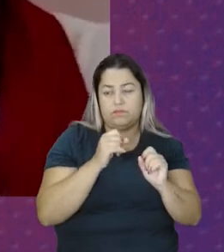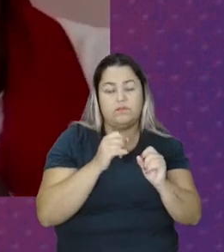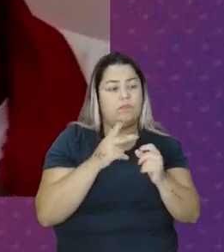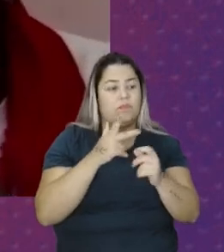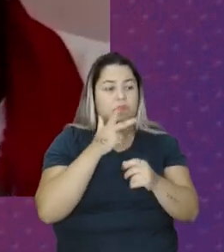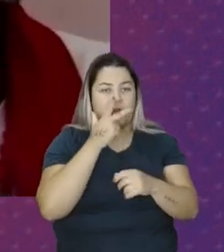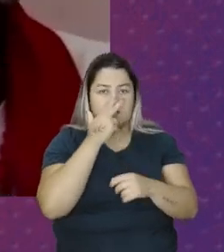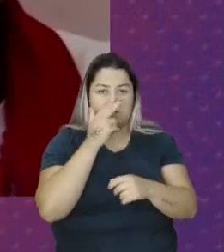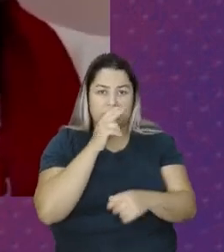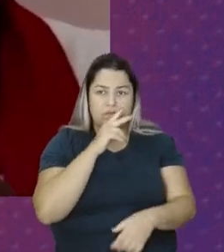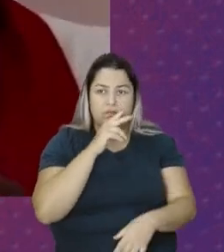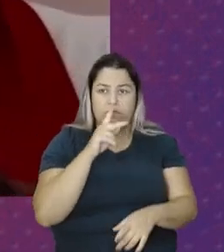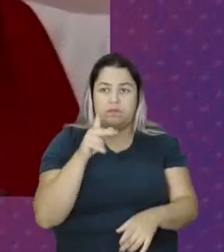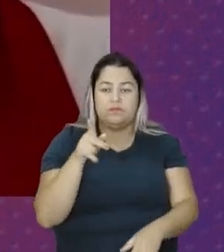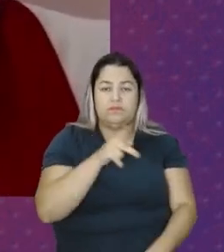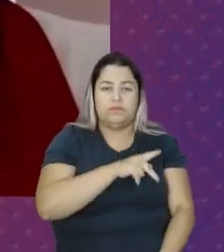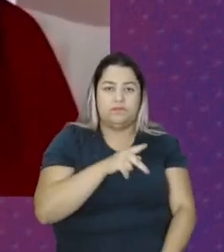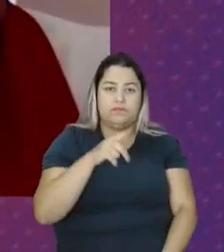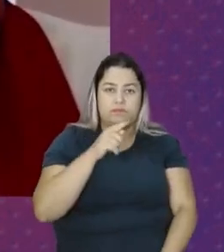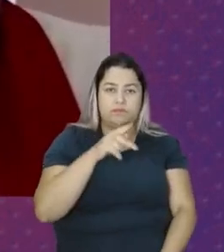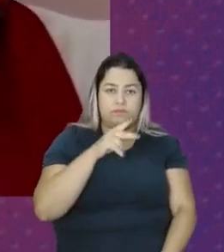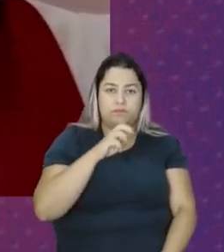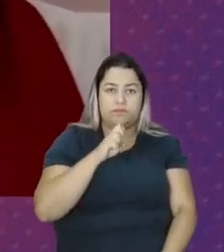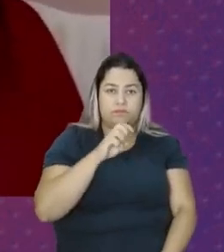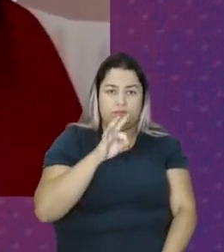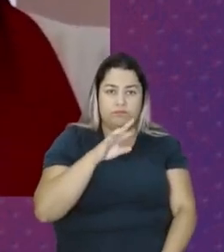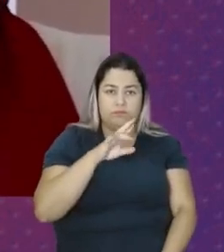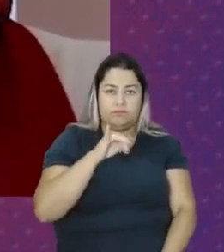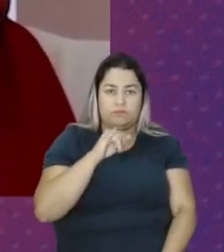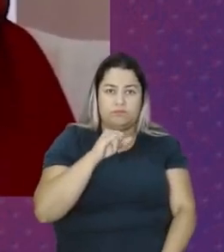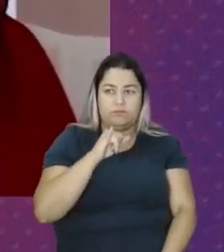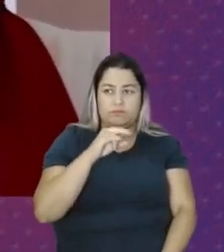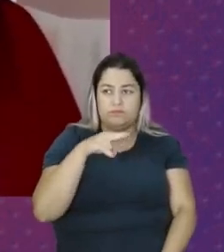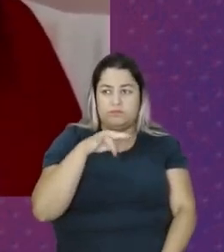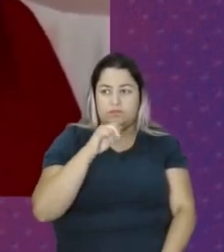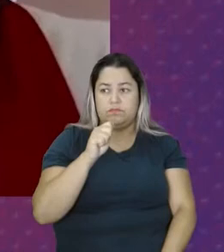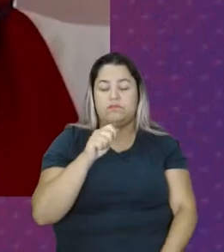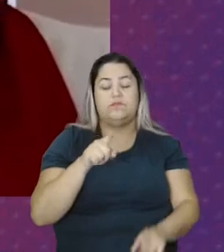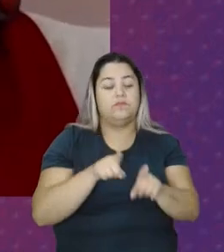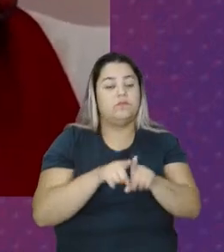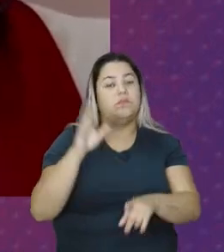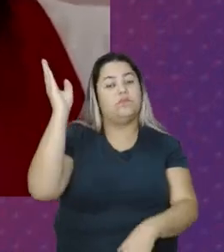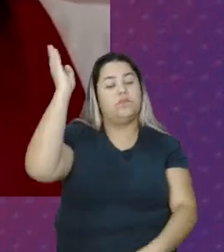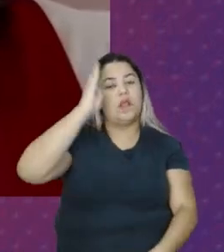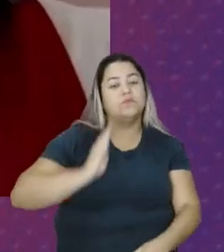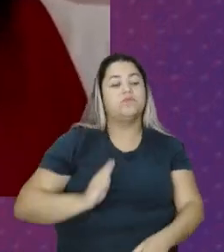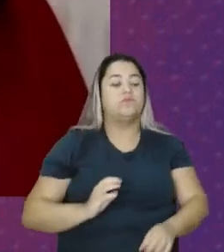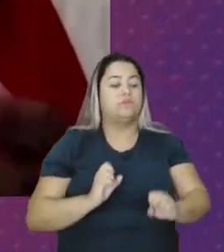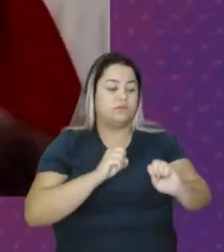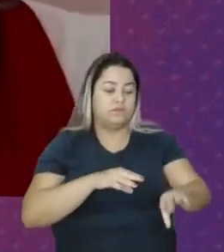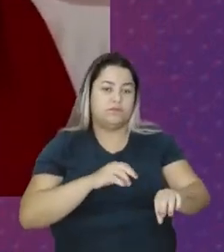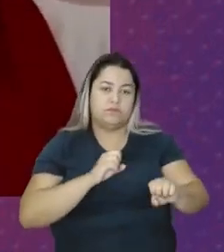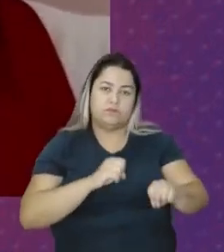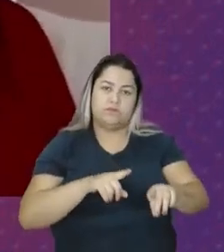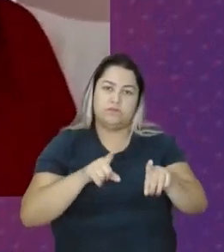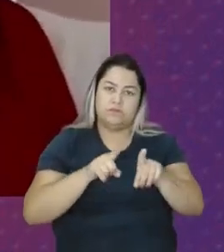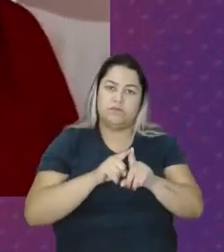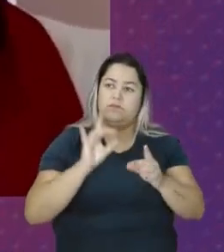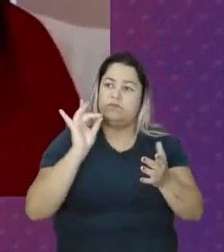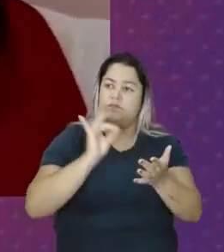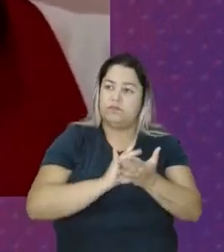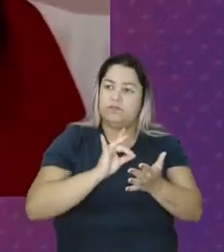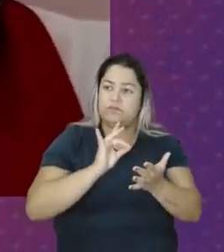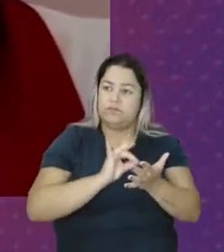da professora Petronília, é necessário que o Brasil, a educação, debruce de